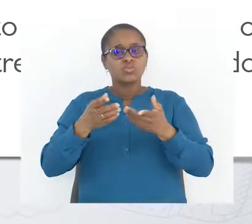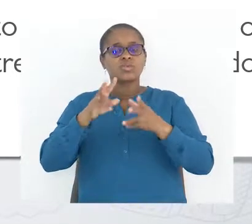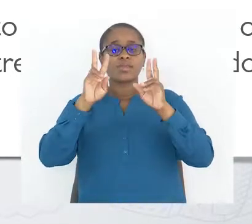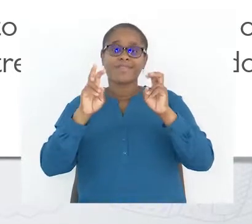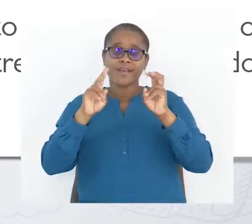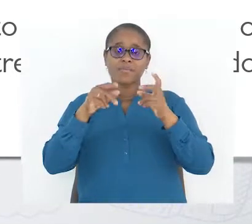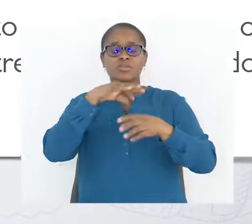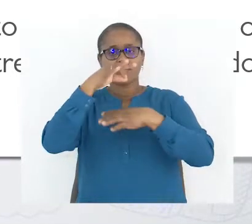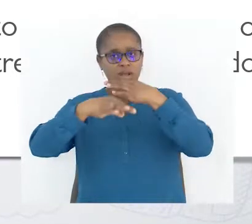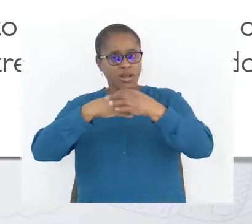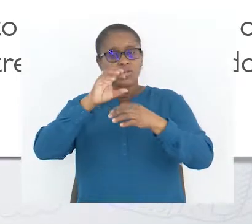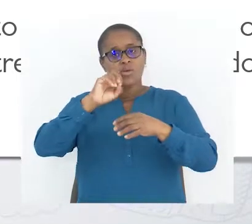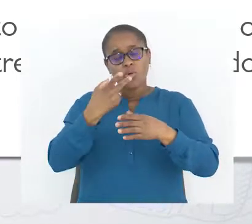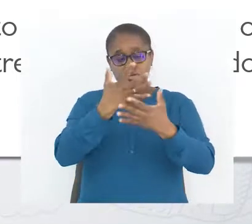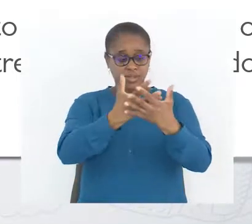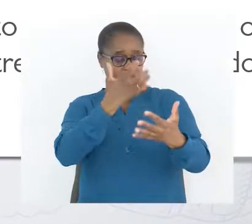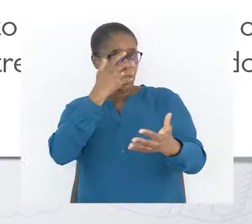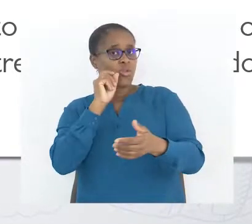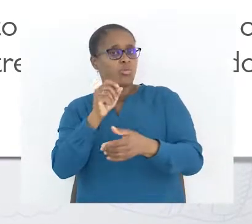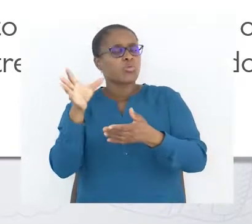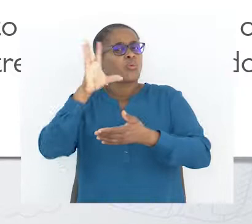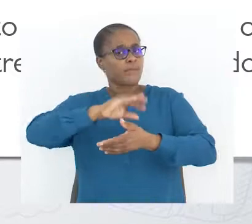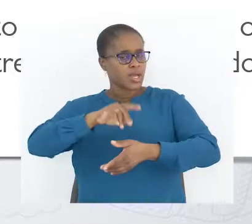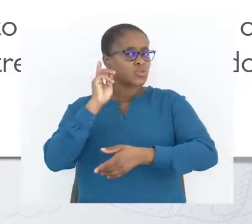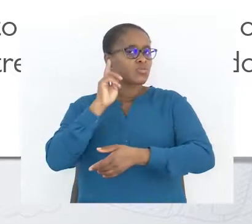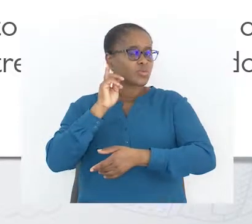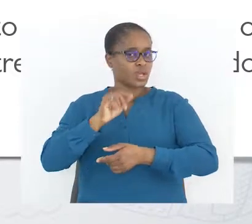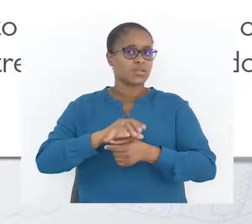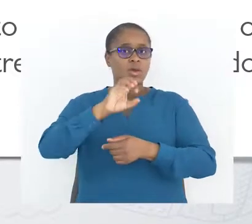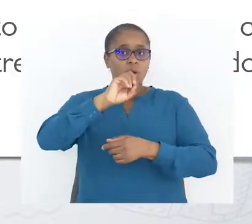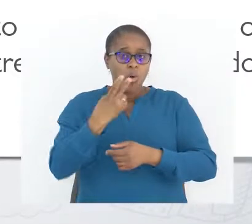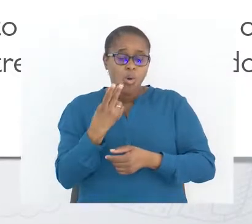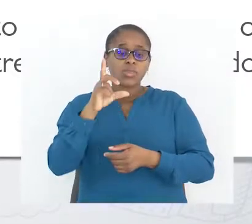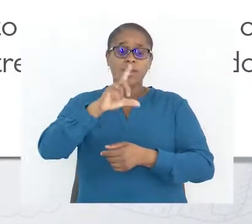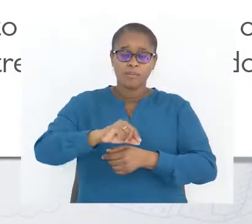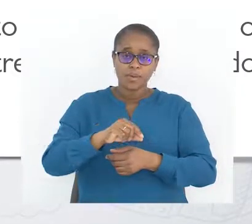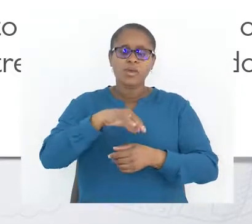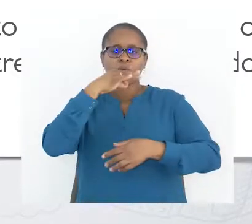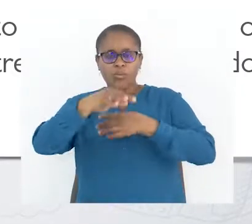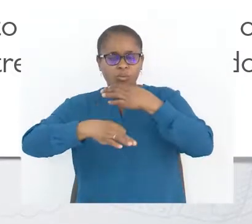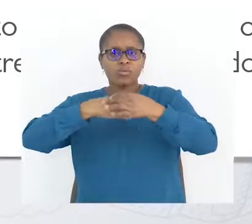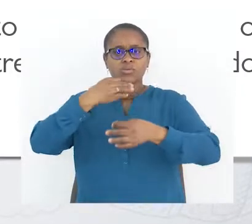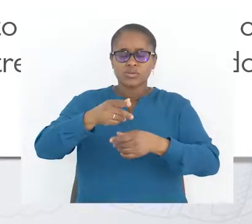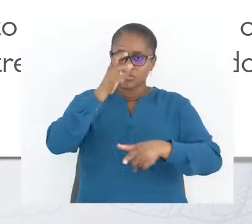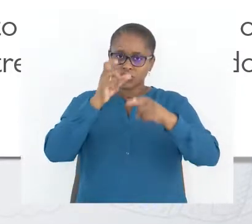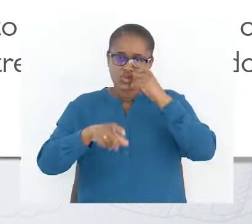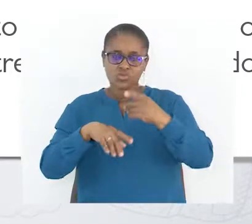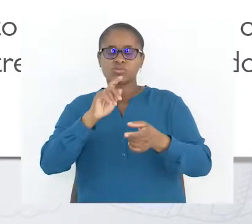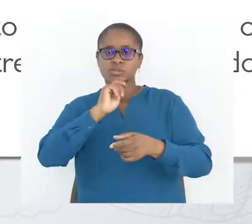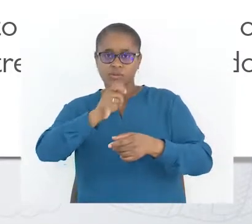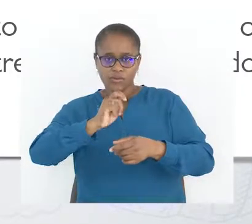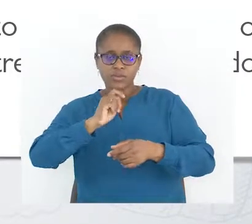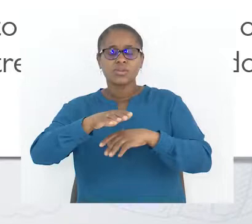temas abordados e ou destaque do ponto mais importante, ou ainda comentários do